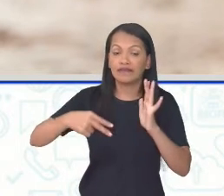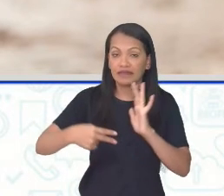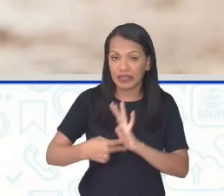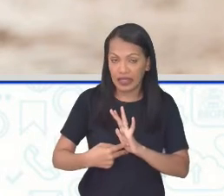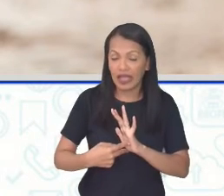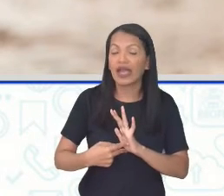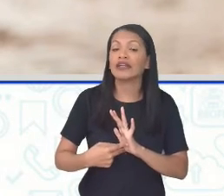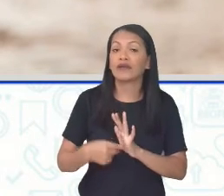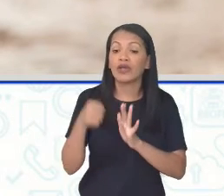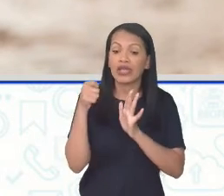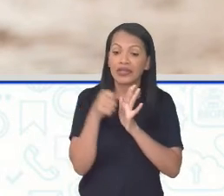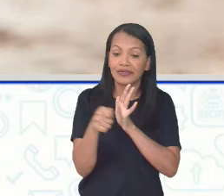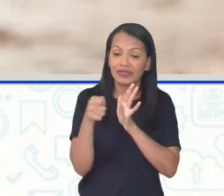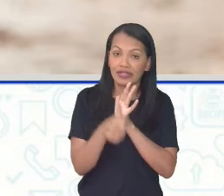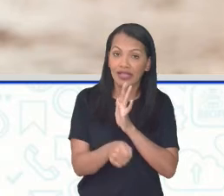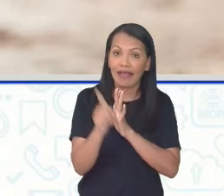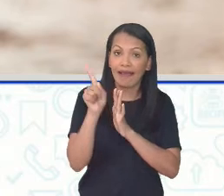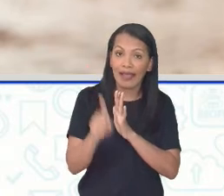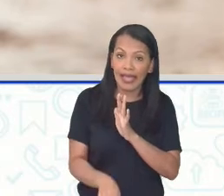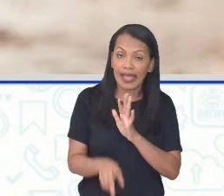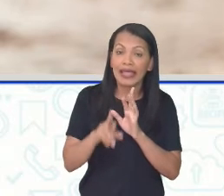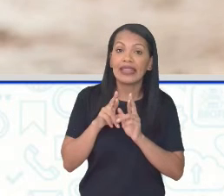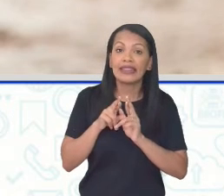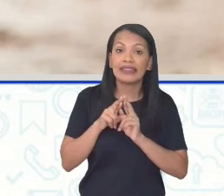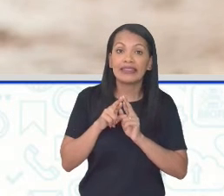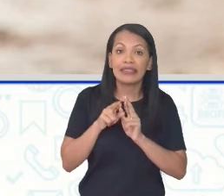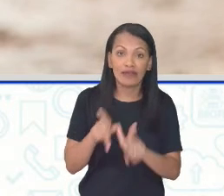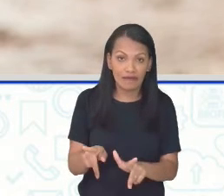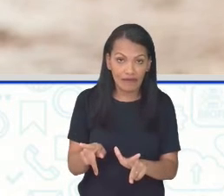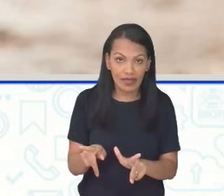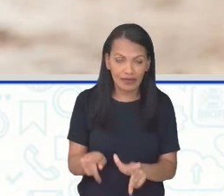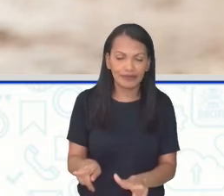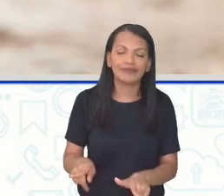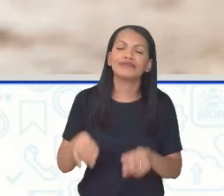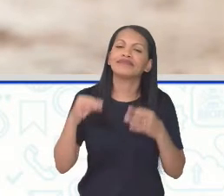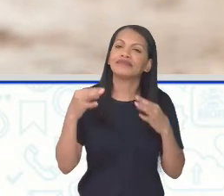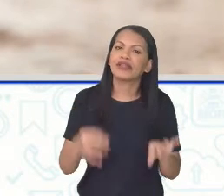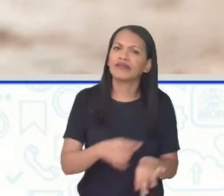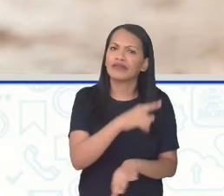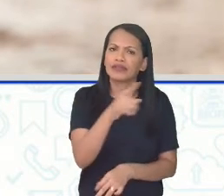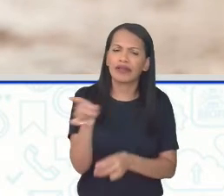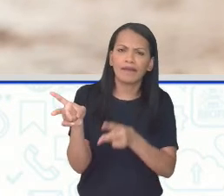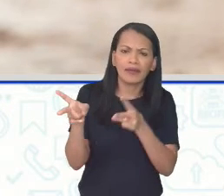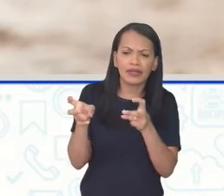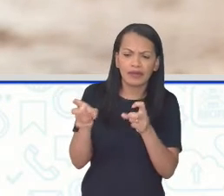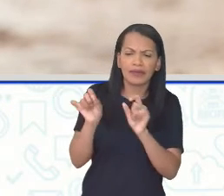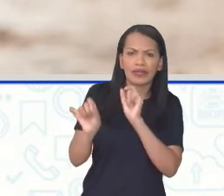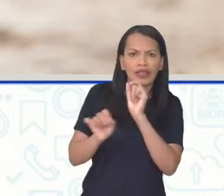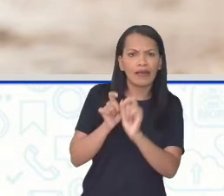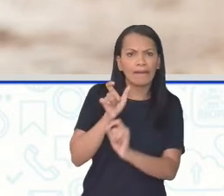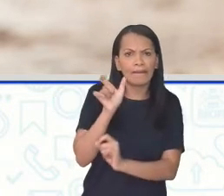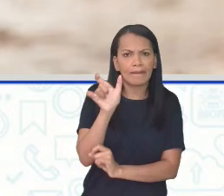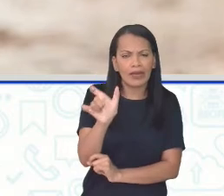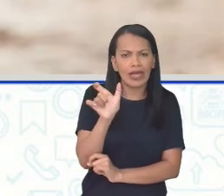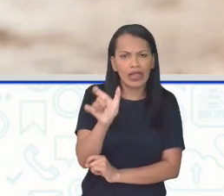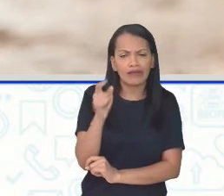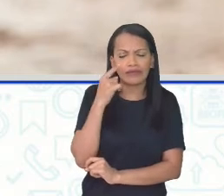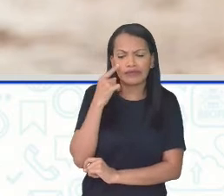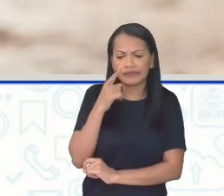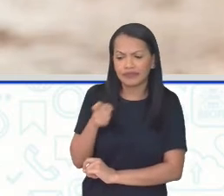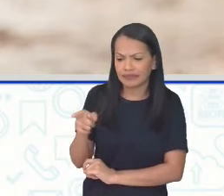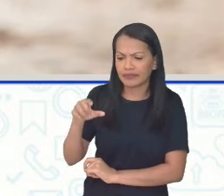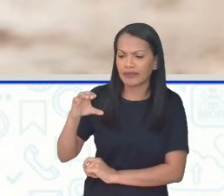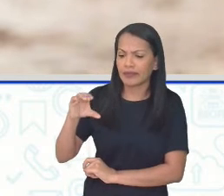a caçada aos animais não é mais permitida, você percebe que essa palavra aí, né, caçada